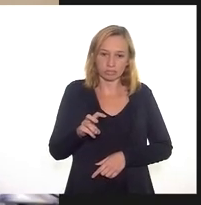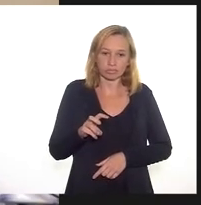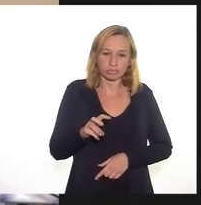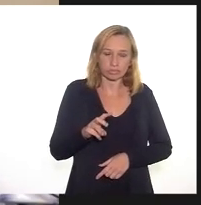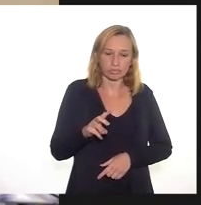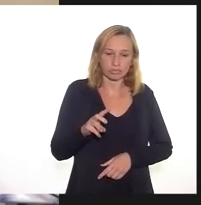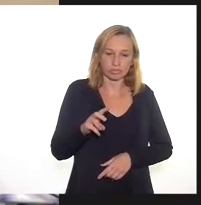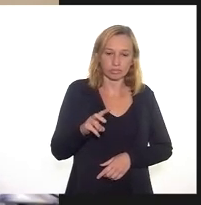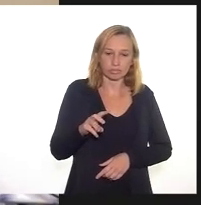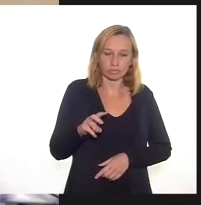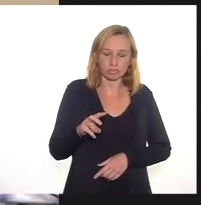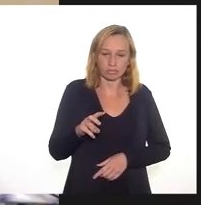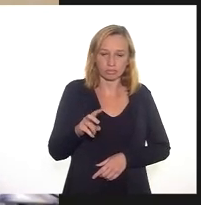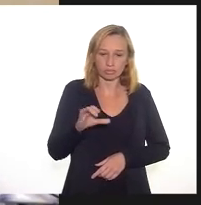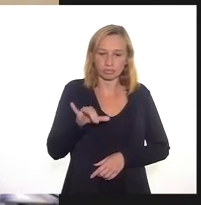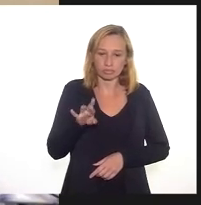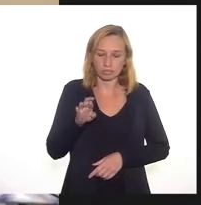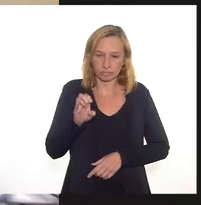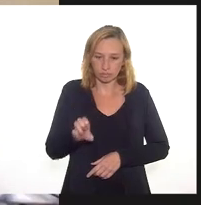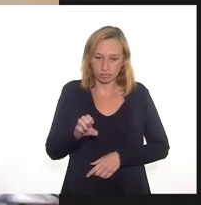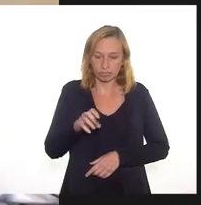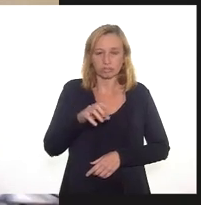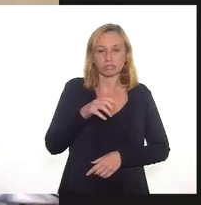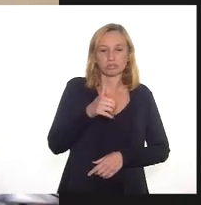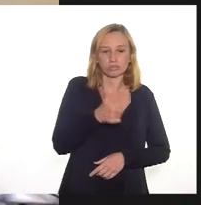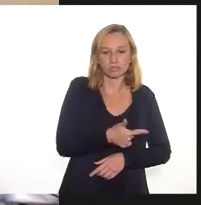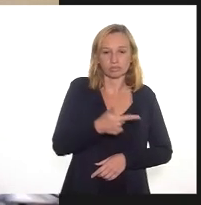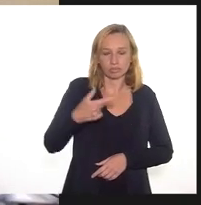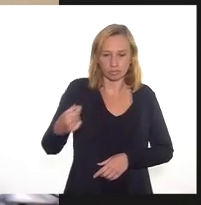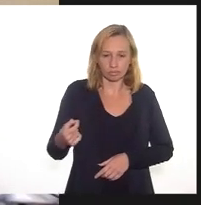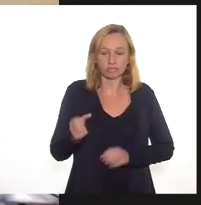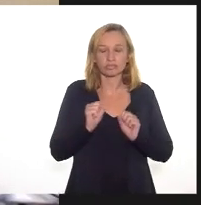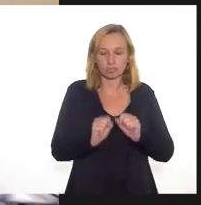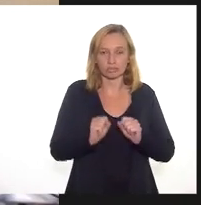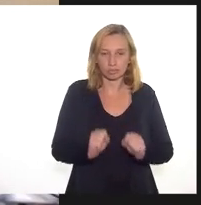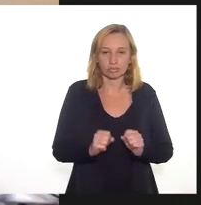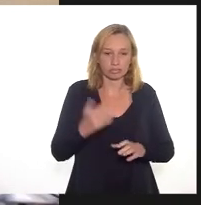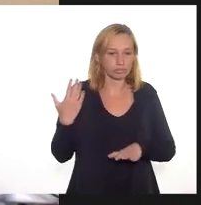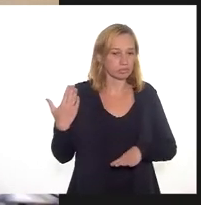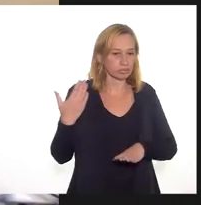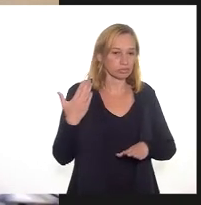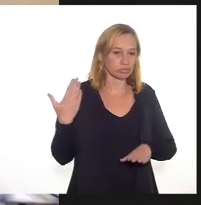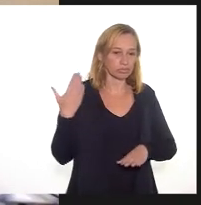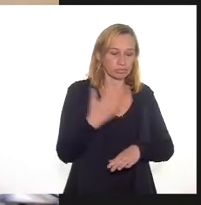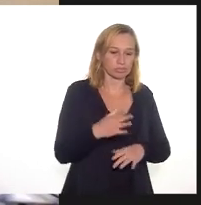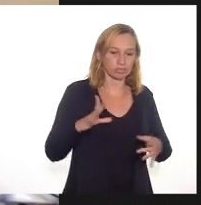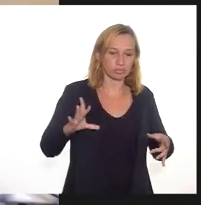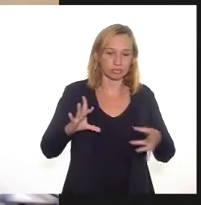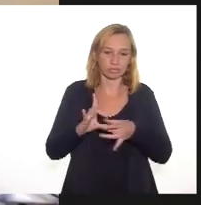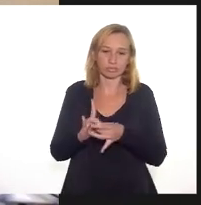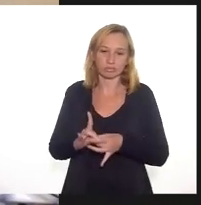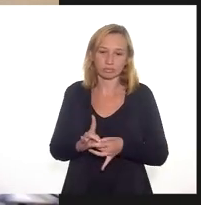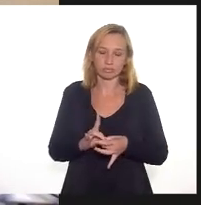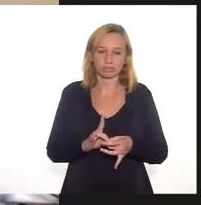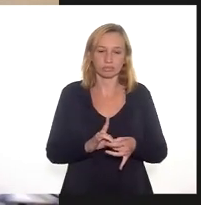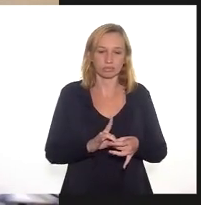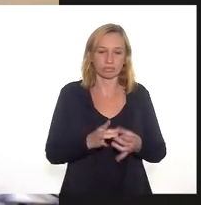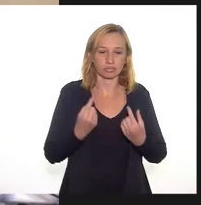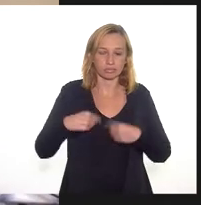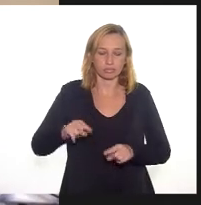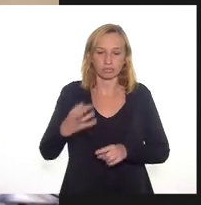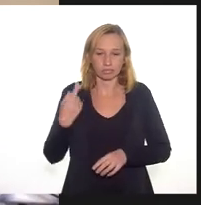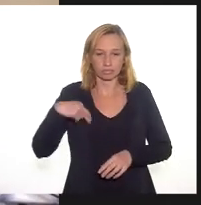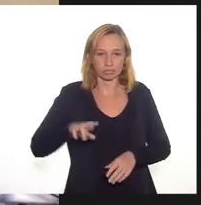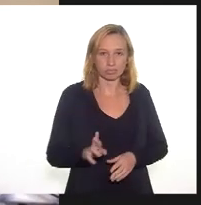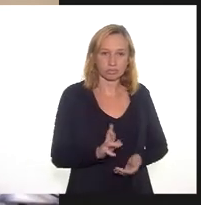1.355 crimes em 2020 podem estar diretamente relacionados à intolerância religiosa,